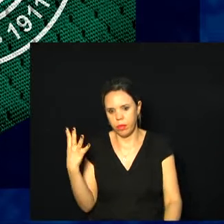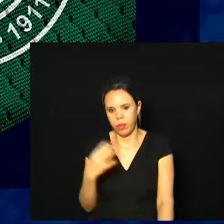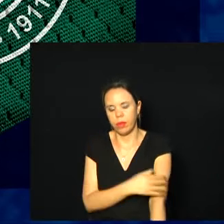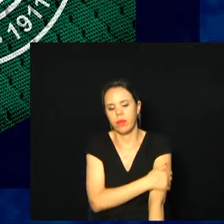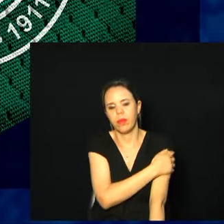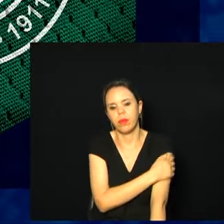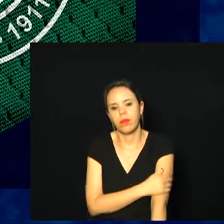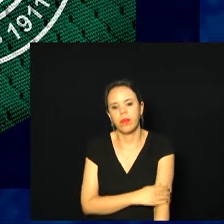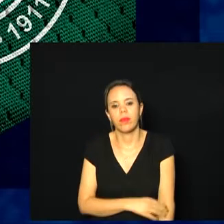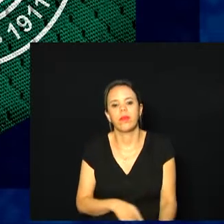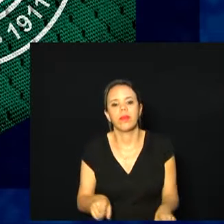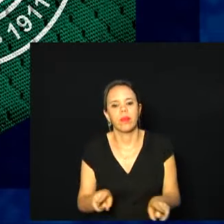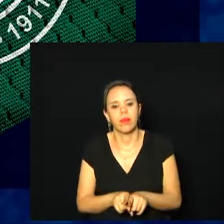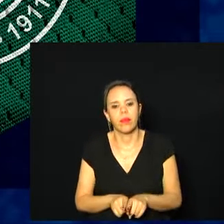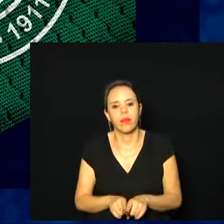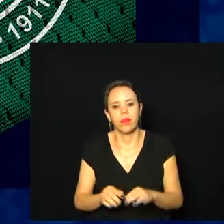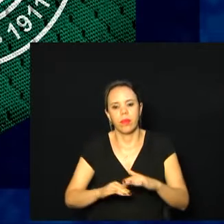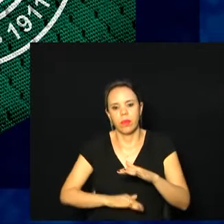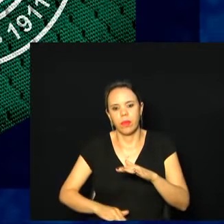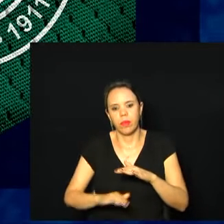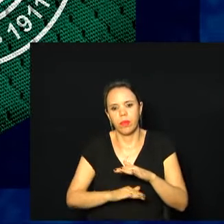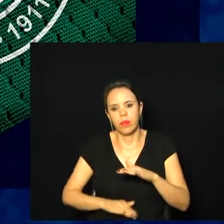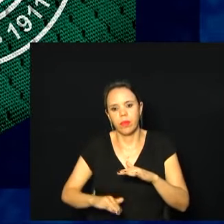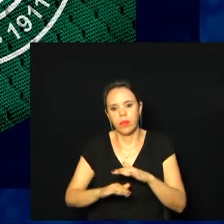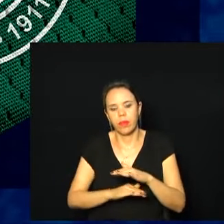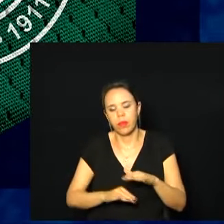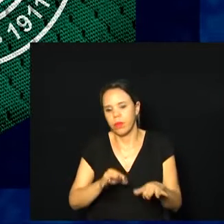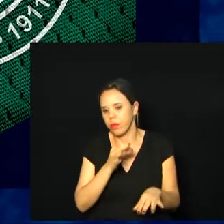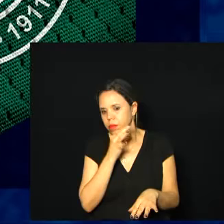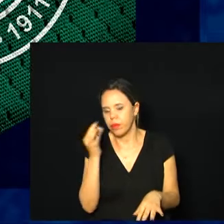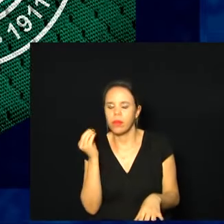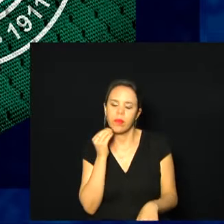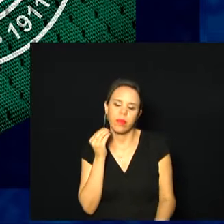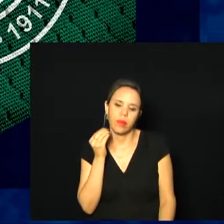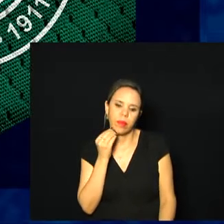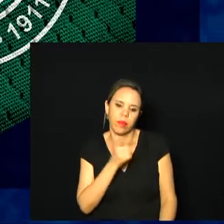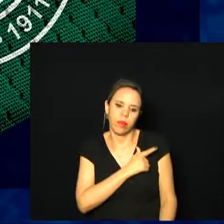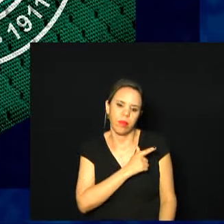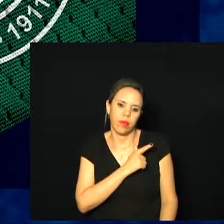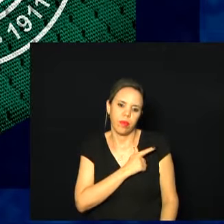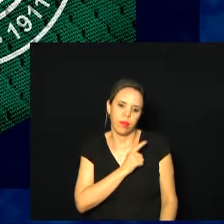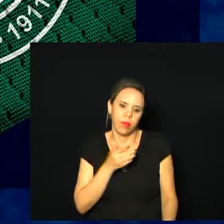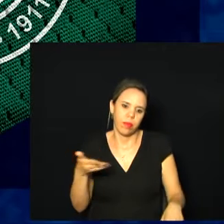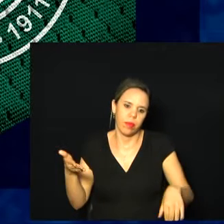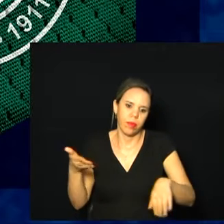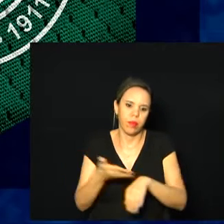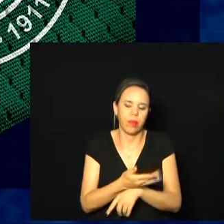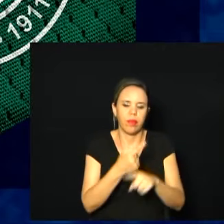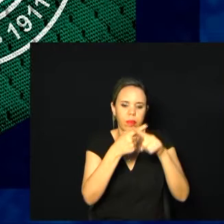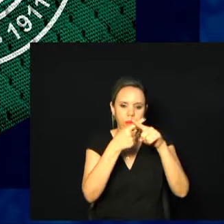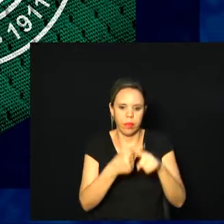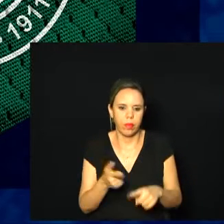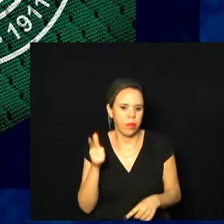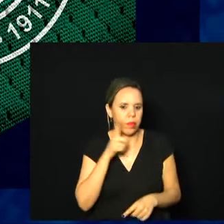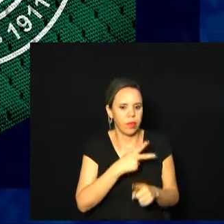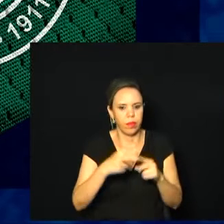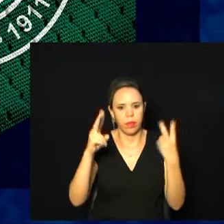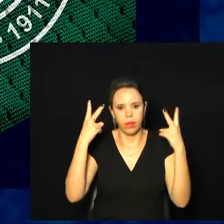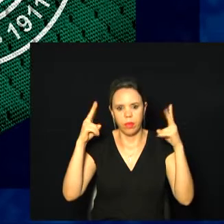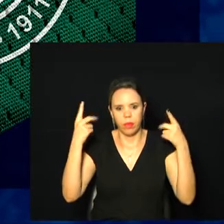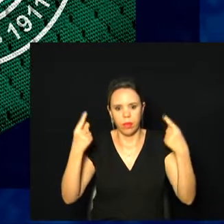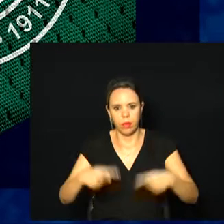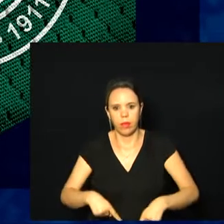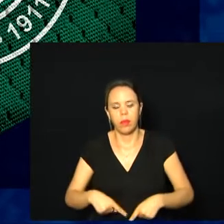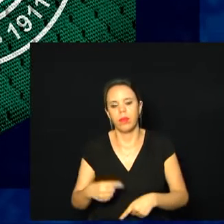e distante também da zona de rebaixamento. Ótima oportunidade para o Guarani engrenar na competição e conquistar uma vitória contra o